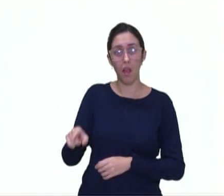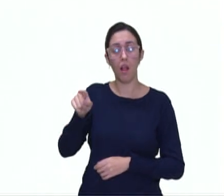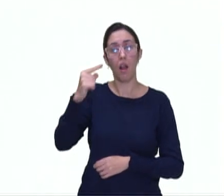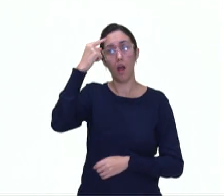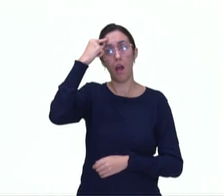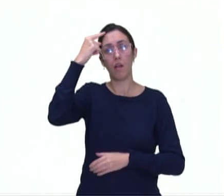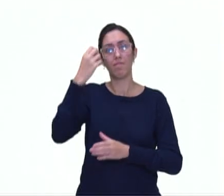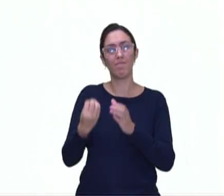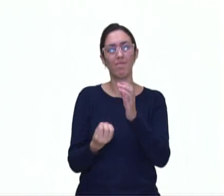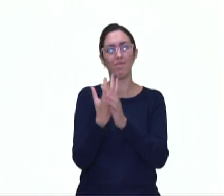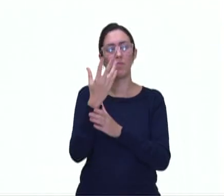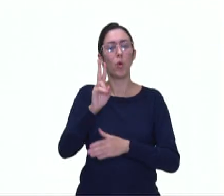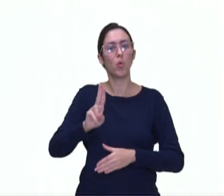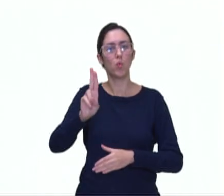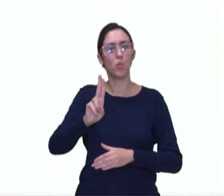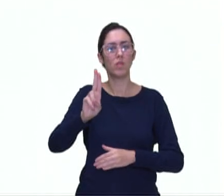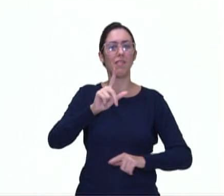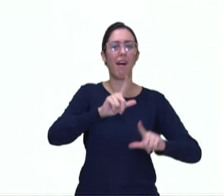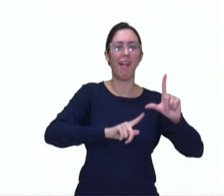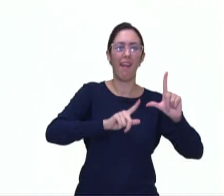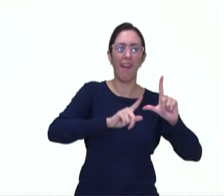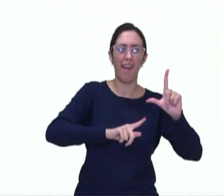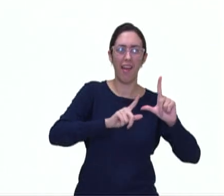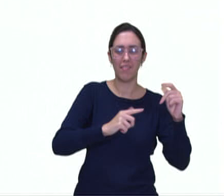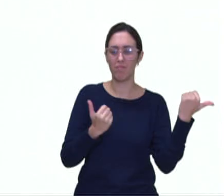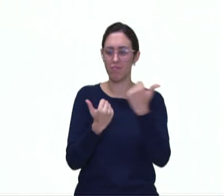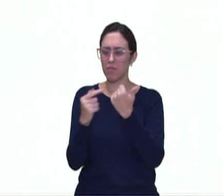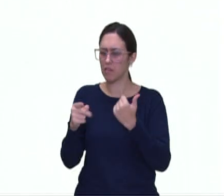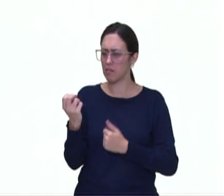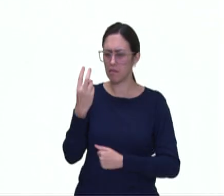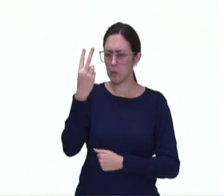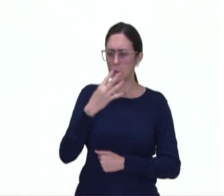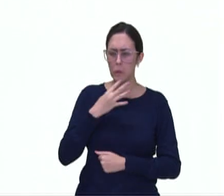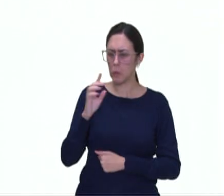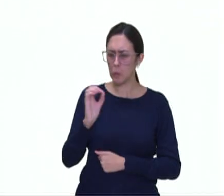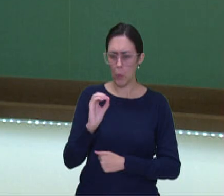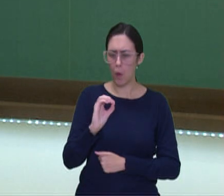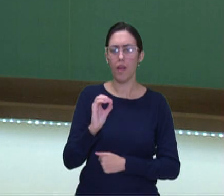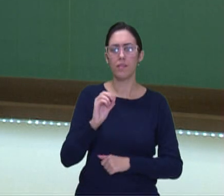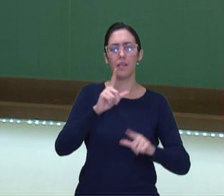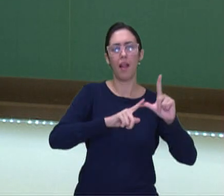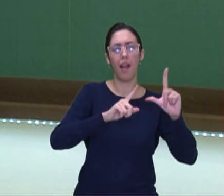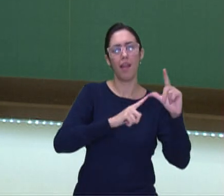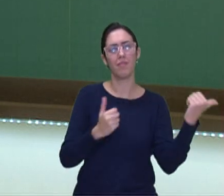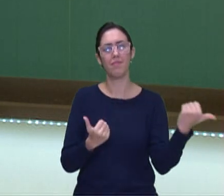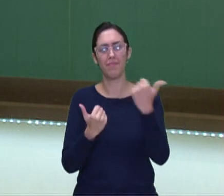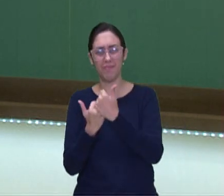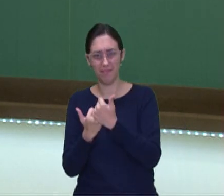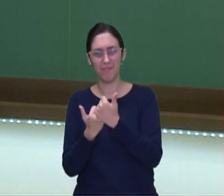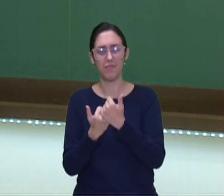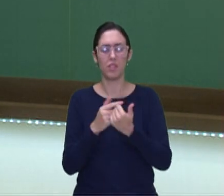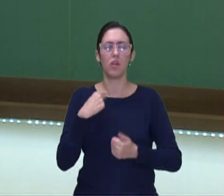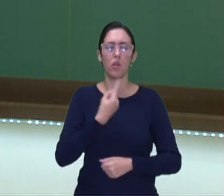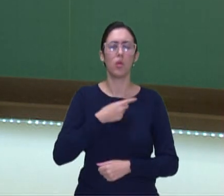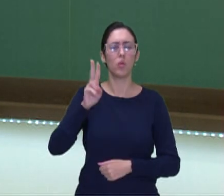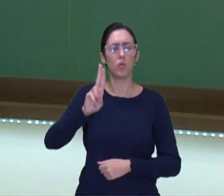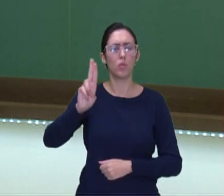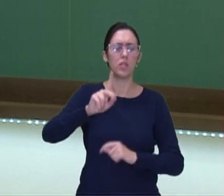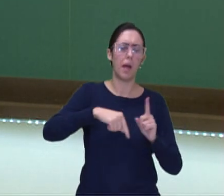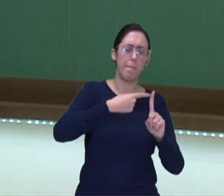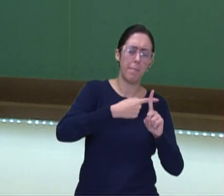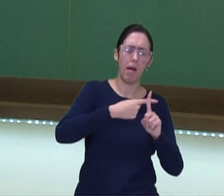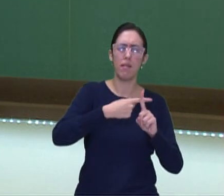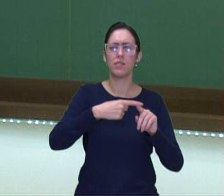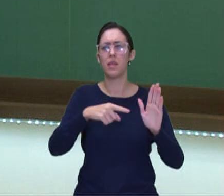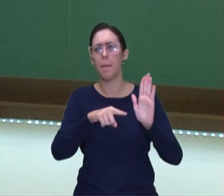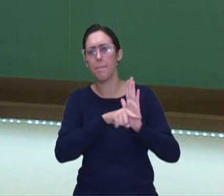para indicar os números desconhecidos e os símbolos das operações usadas até hoje. Então, os símbolos que nós usamos hoje, mais, menos, vezes,